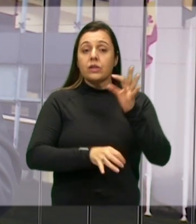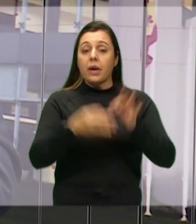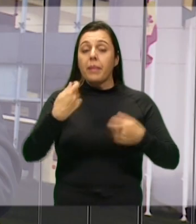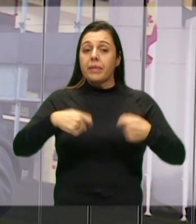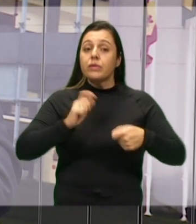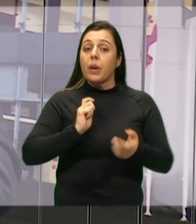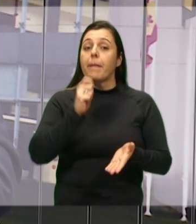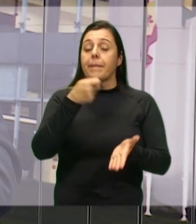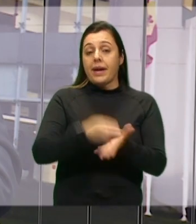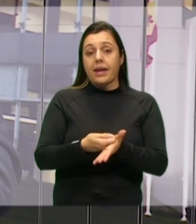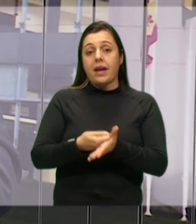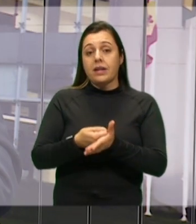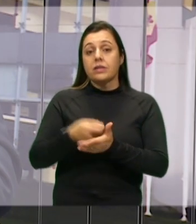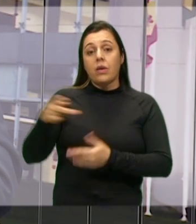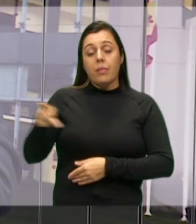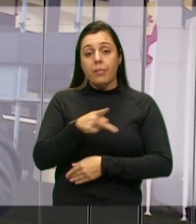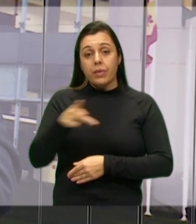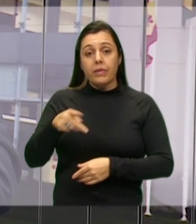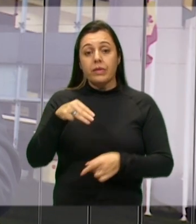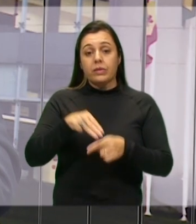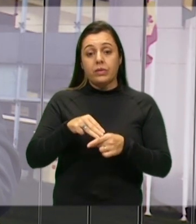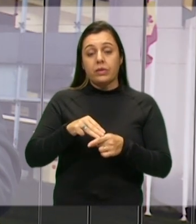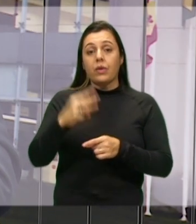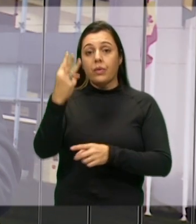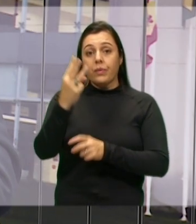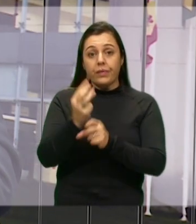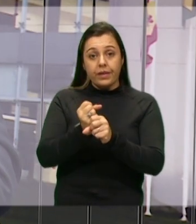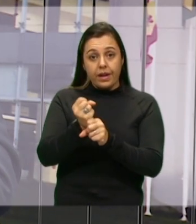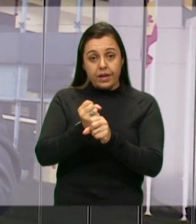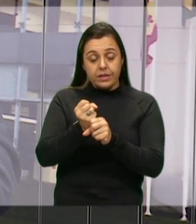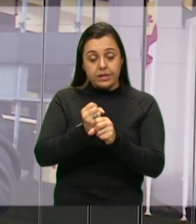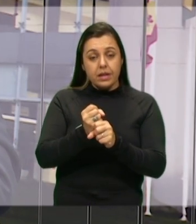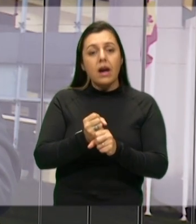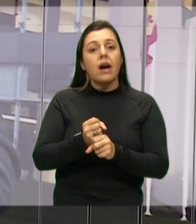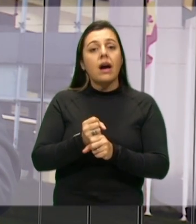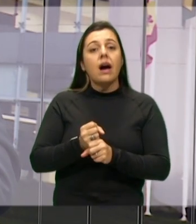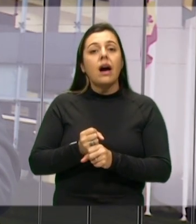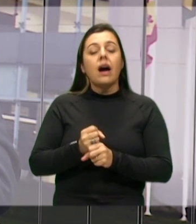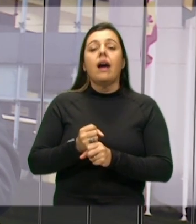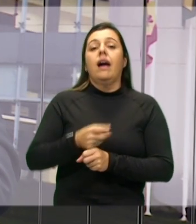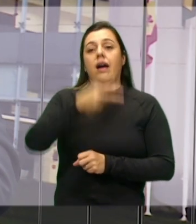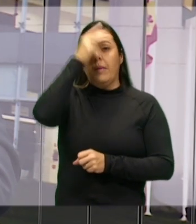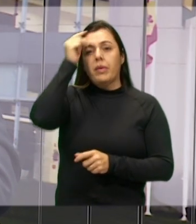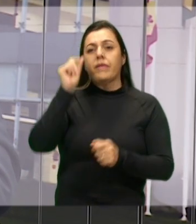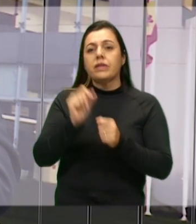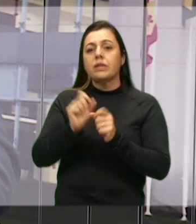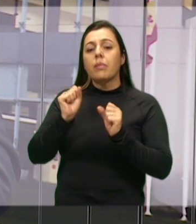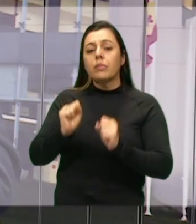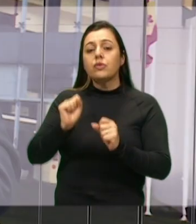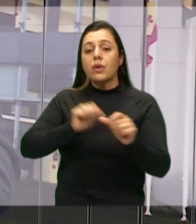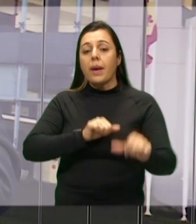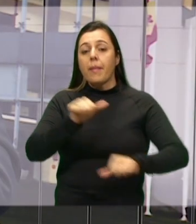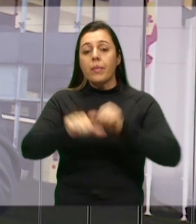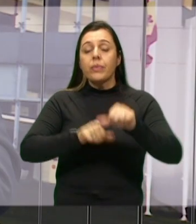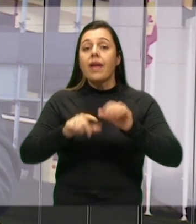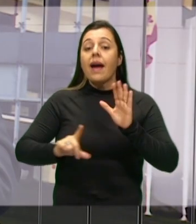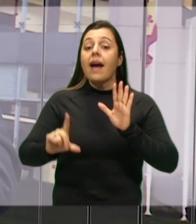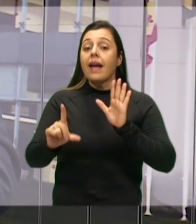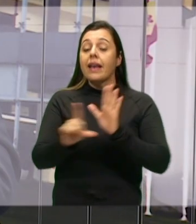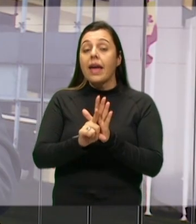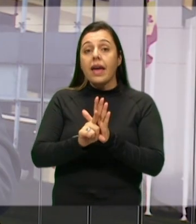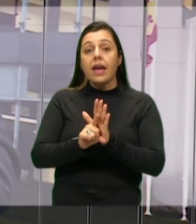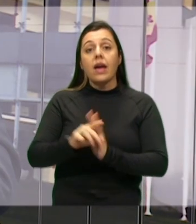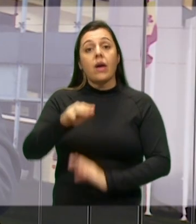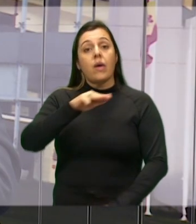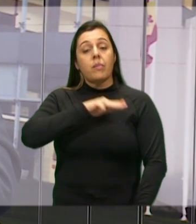Prefeitura pagasse os professores municipais com o triênio. E aí a Prefeitura fez uma consulta se poderia mudar a lei. E o